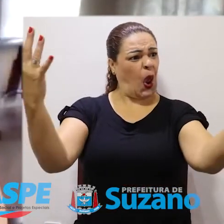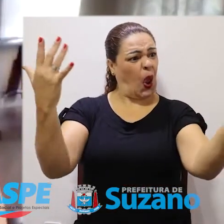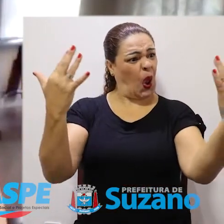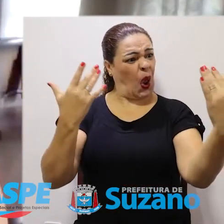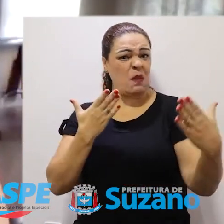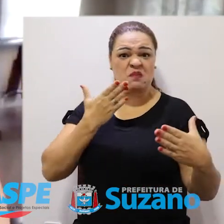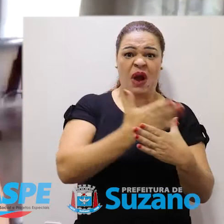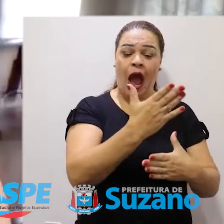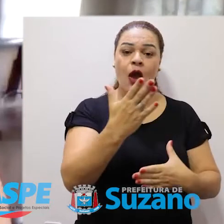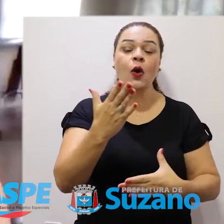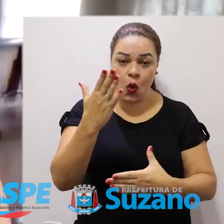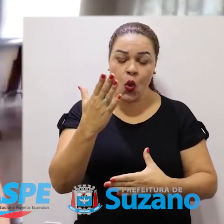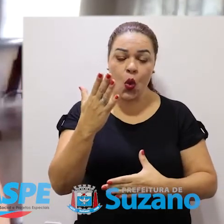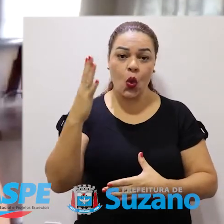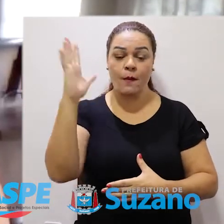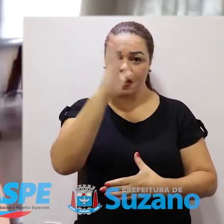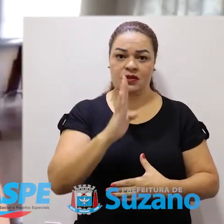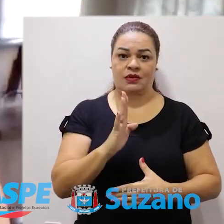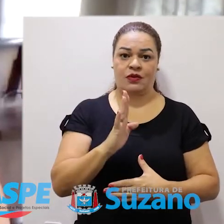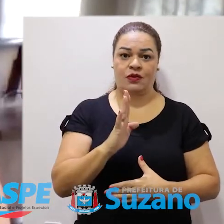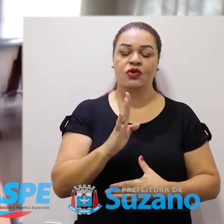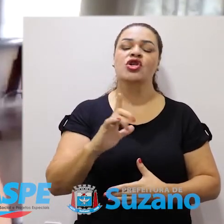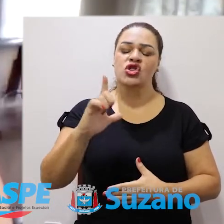Então, assim, língua de sinais não é uma língua nova.